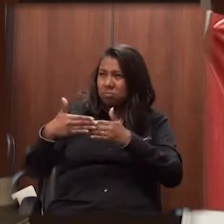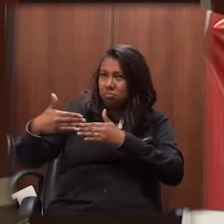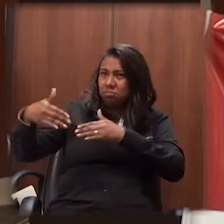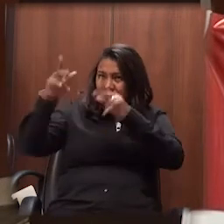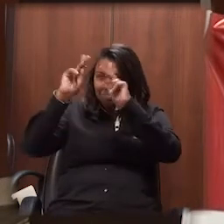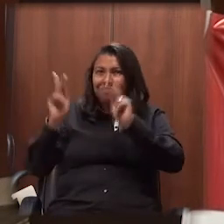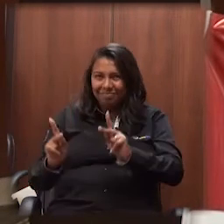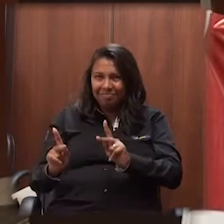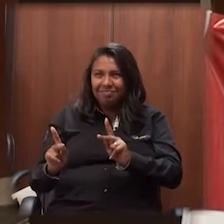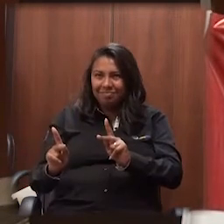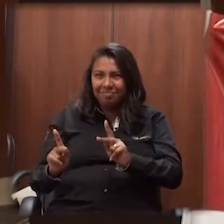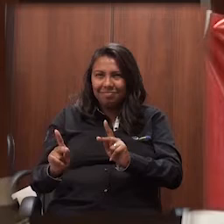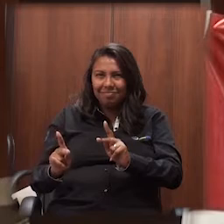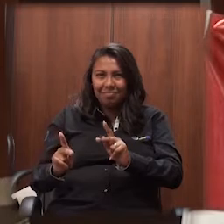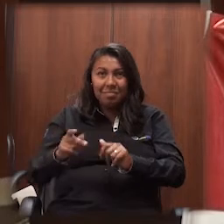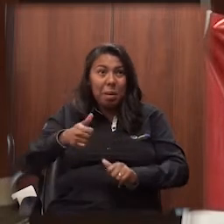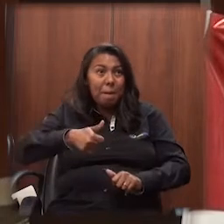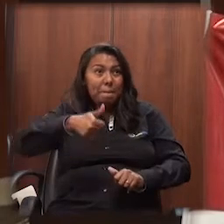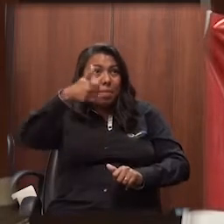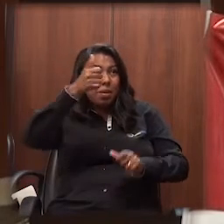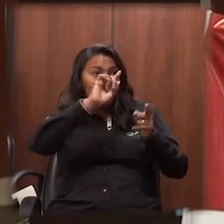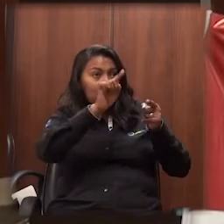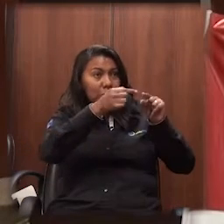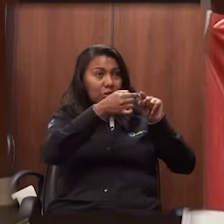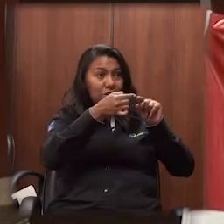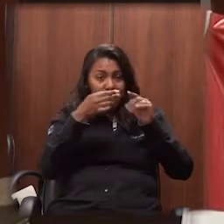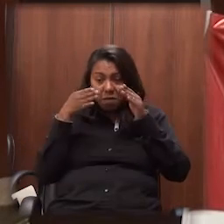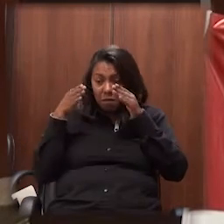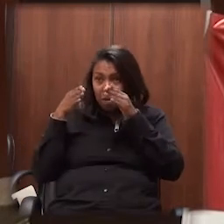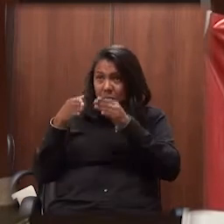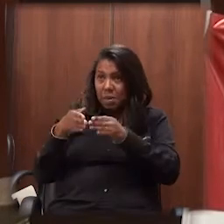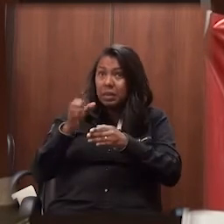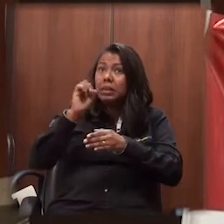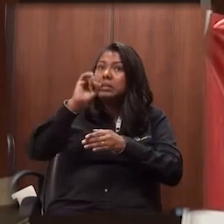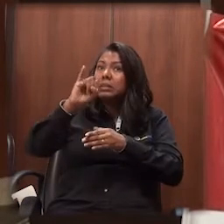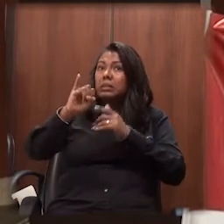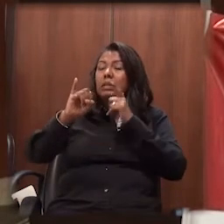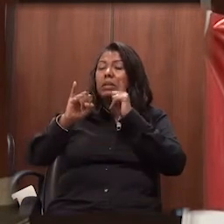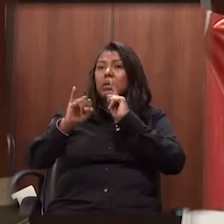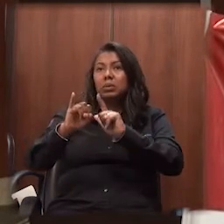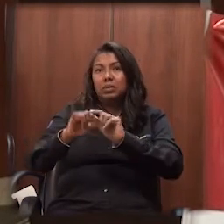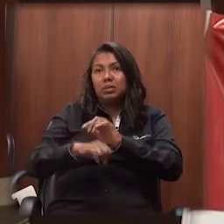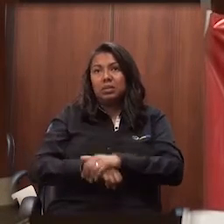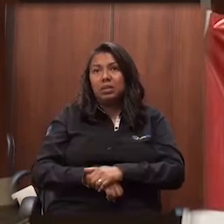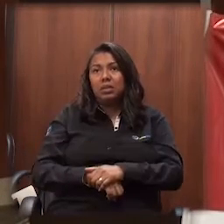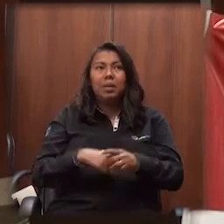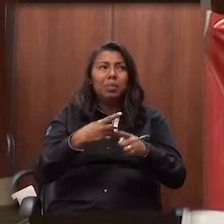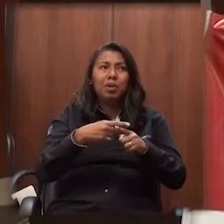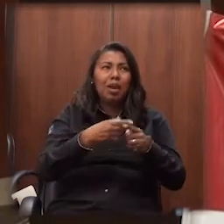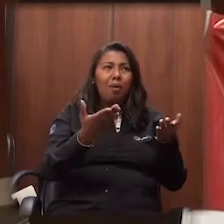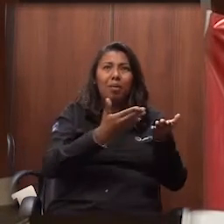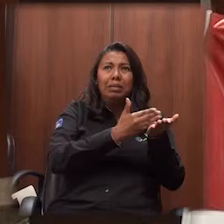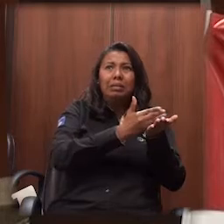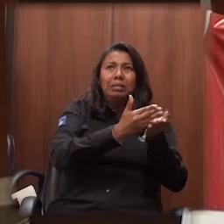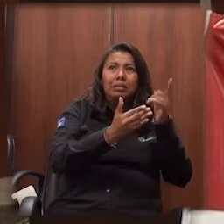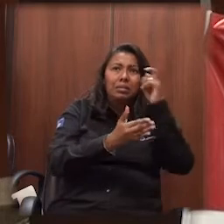muito melhor o objetivo e a meta, se forem conquistados, do que o estado inicial de onde a gente parte, que é aquilo